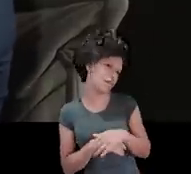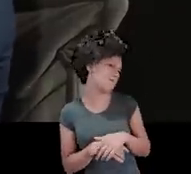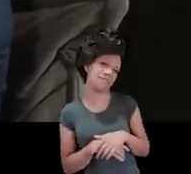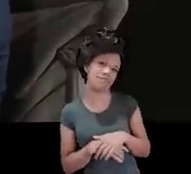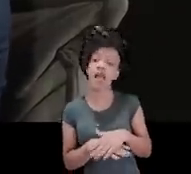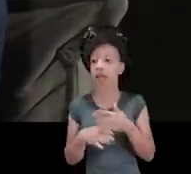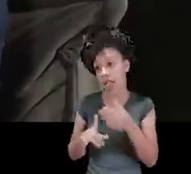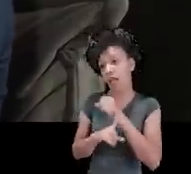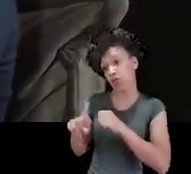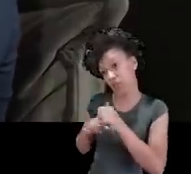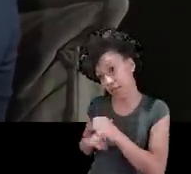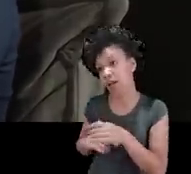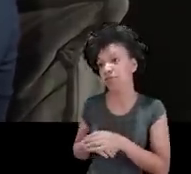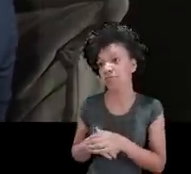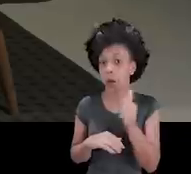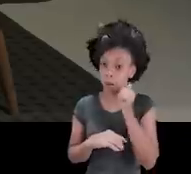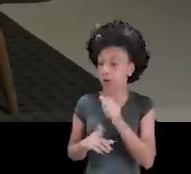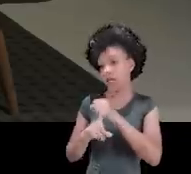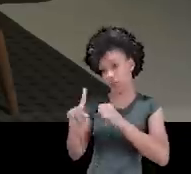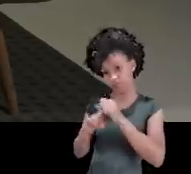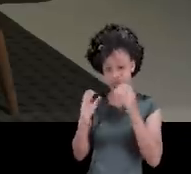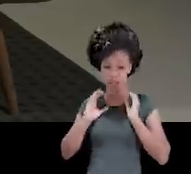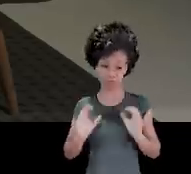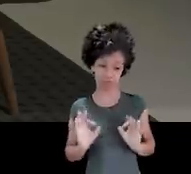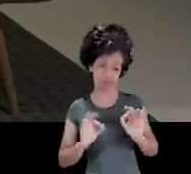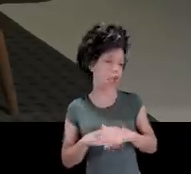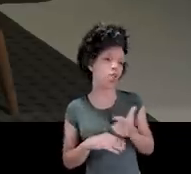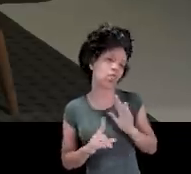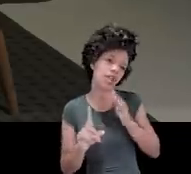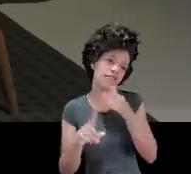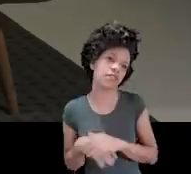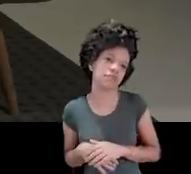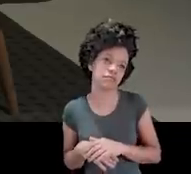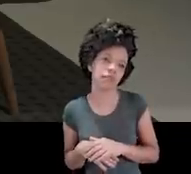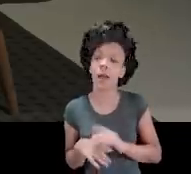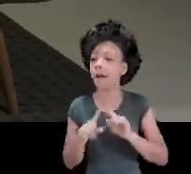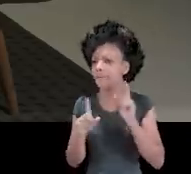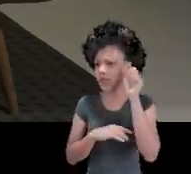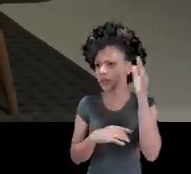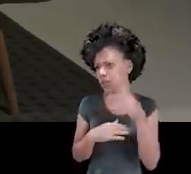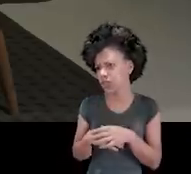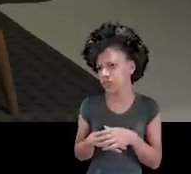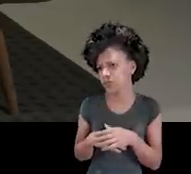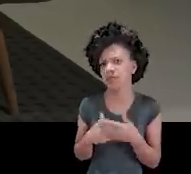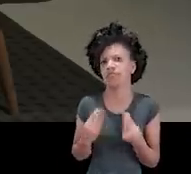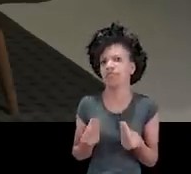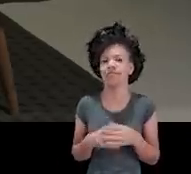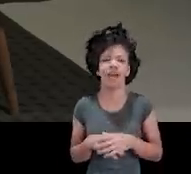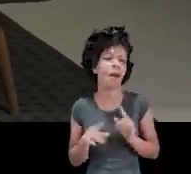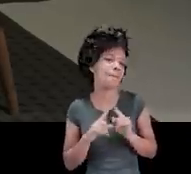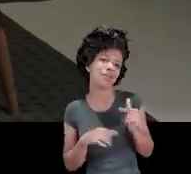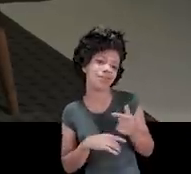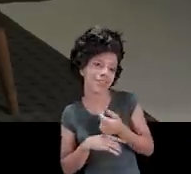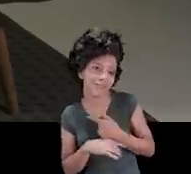a civilização. Sim, mulher não é tem. Civilizada. Não, ela não tem poucas referências também, né? É, não, ela tem a Jade... É. Mas imagina... Para mas pra... Agora vai começar. Engraçada.